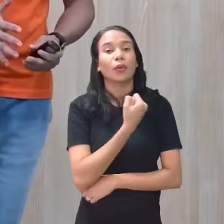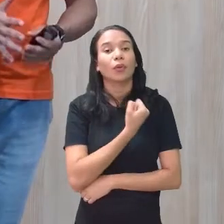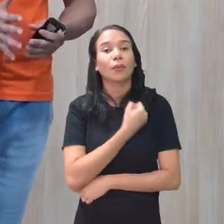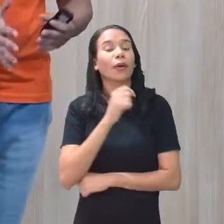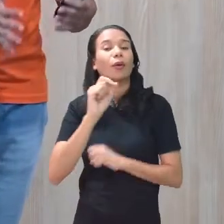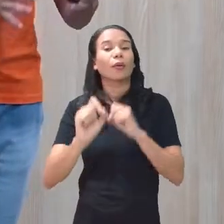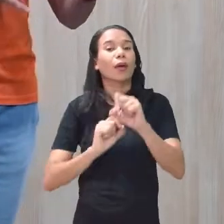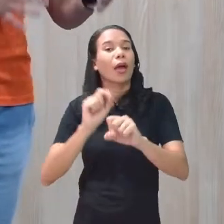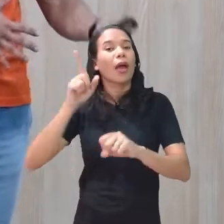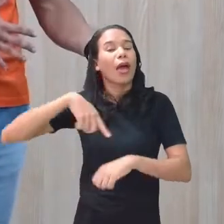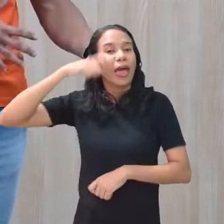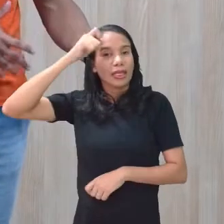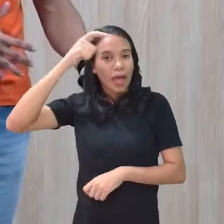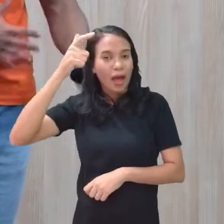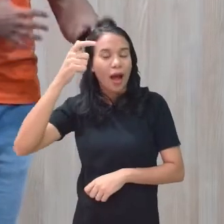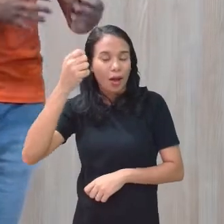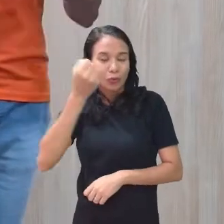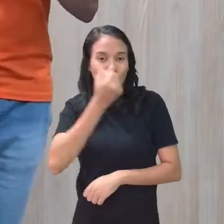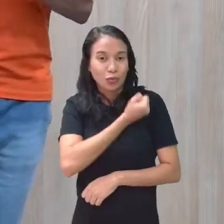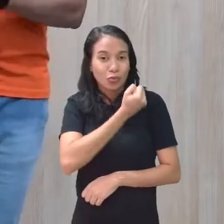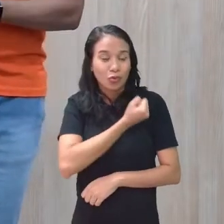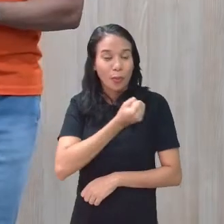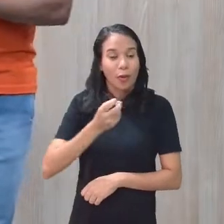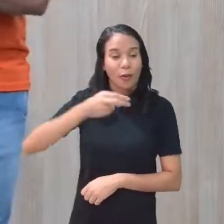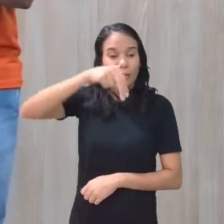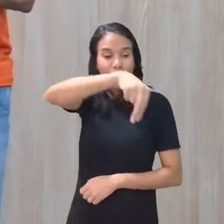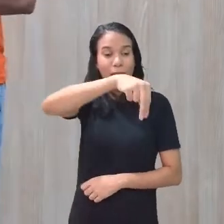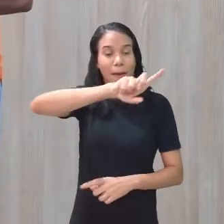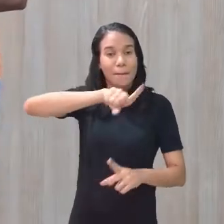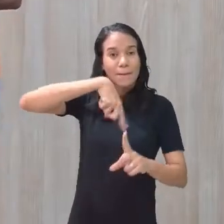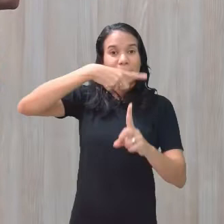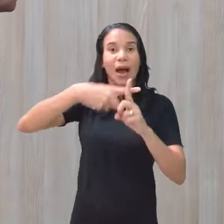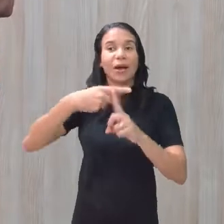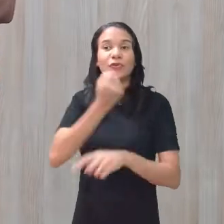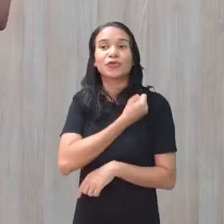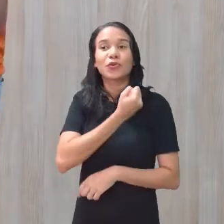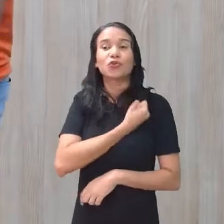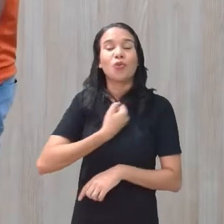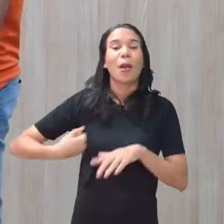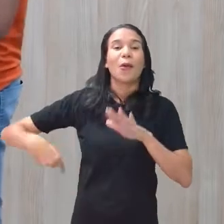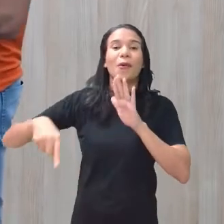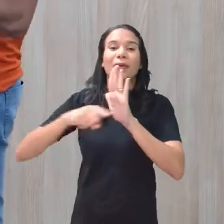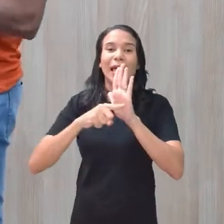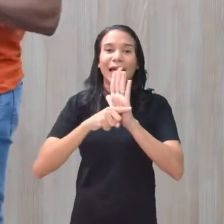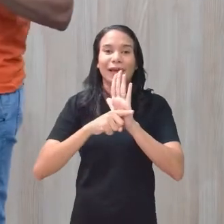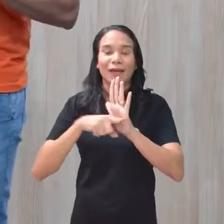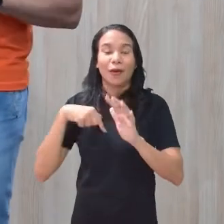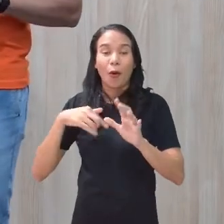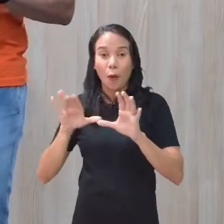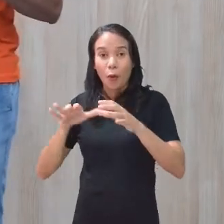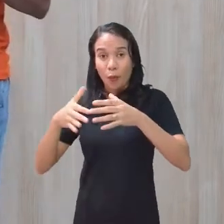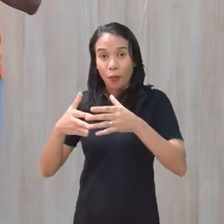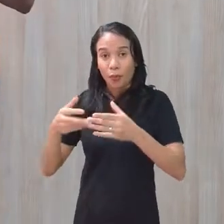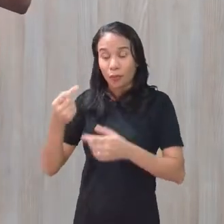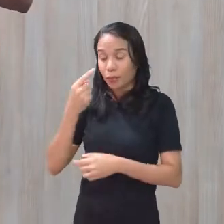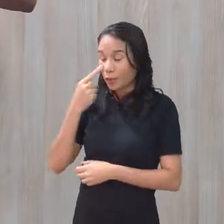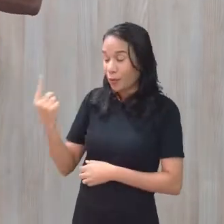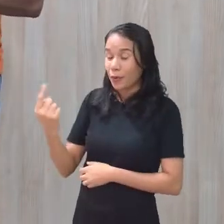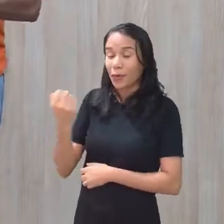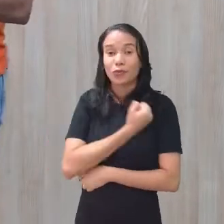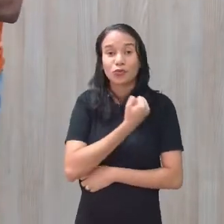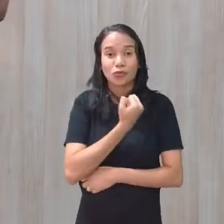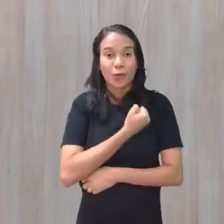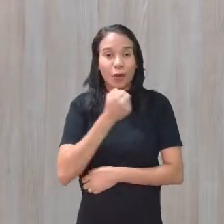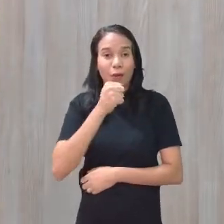ideia dos números naturais adicionado dos números negativos. Pode notar que o conjunto dos números